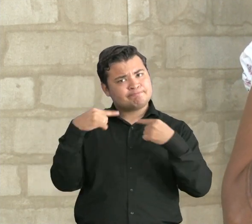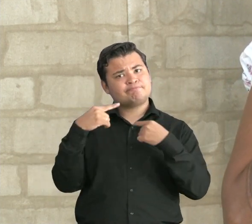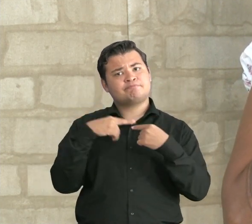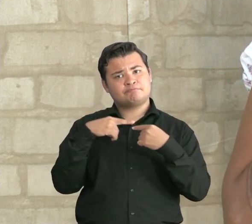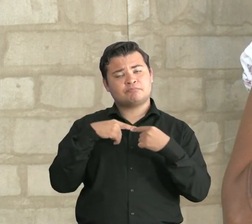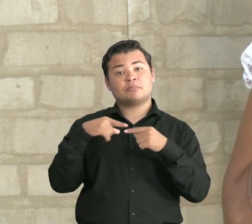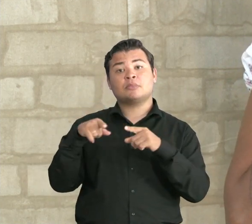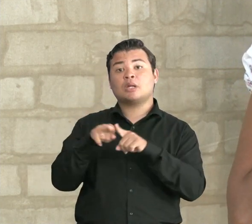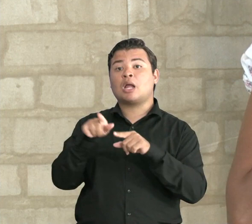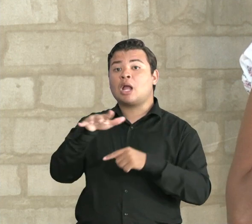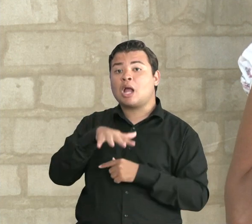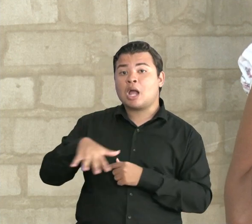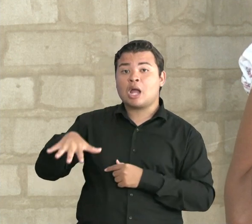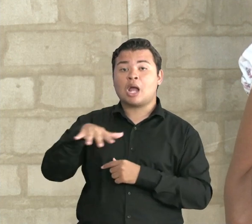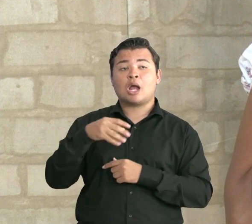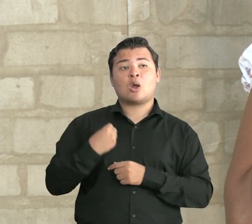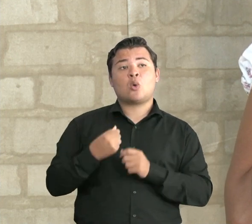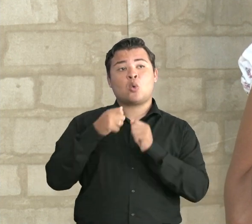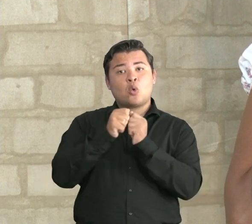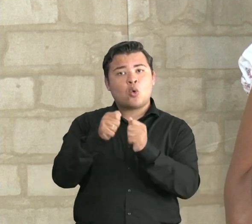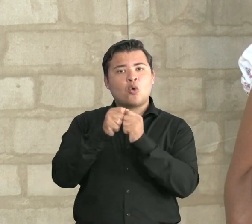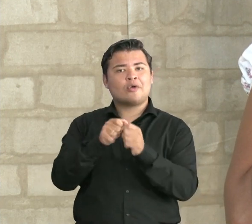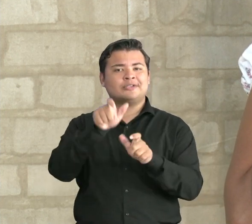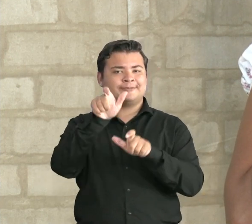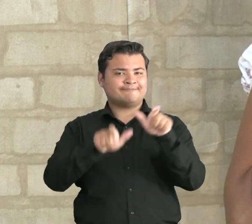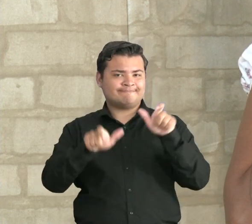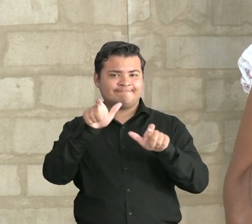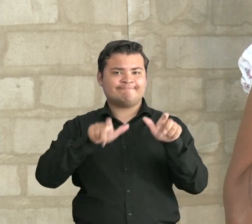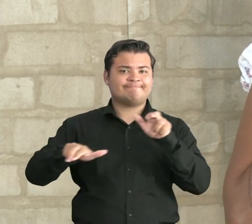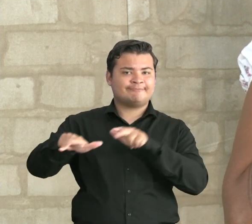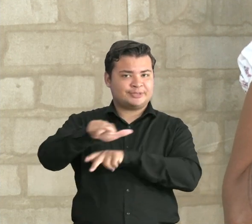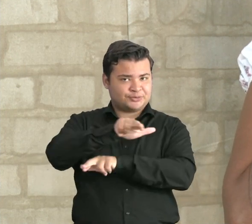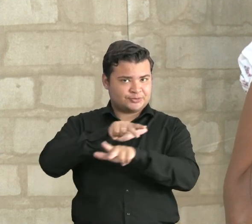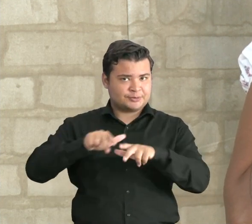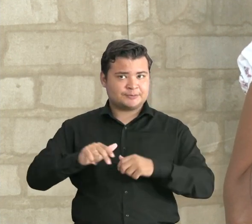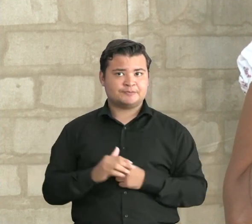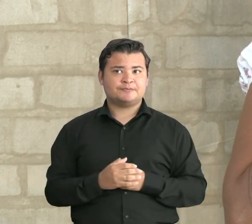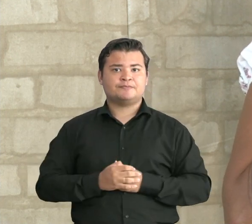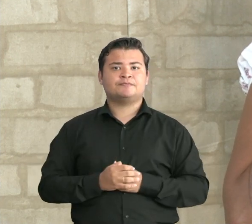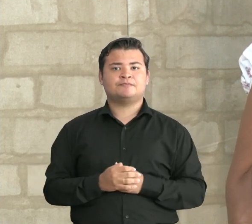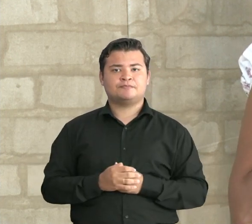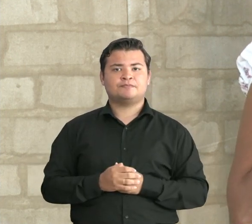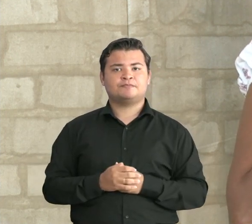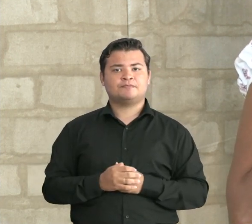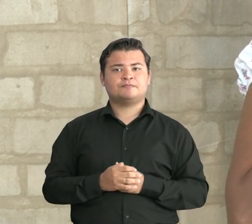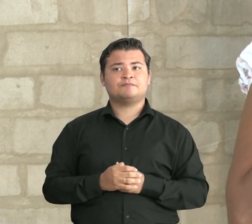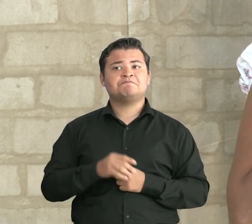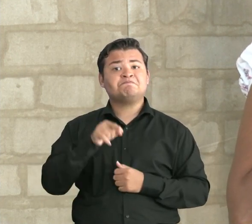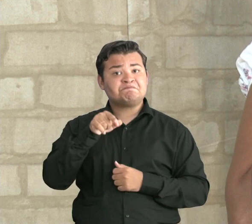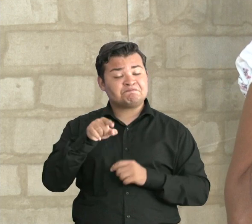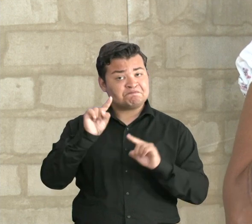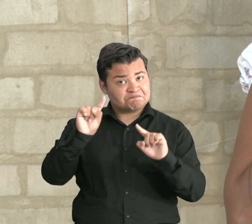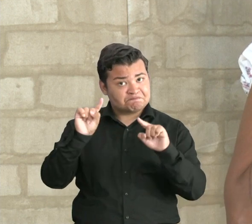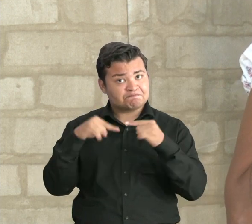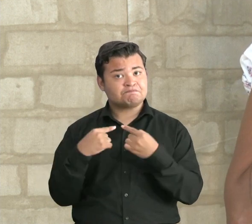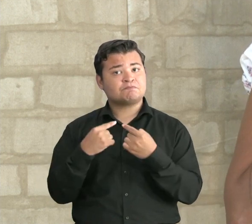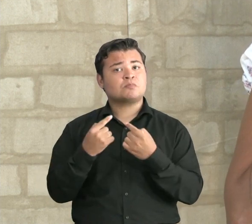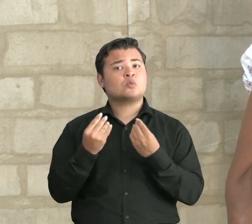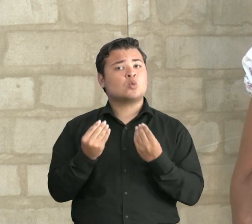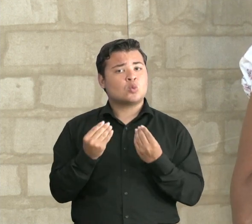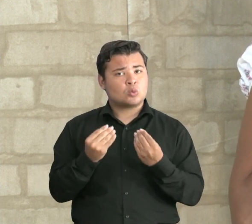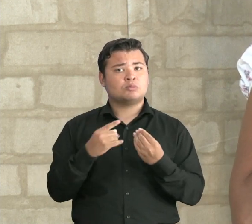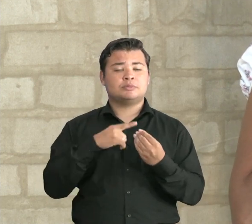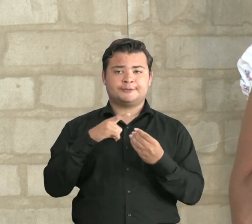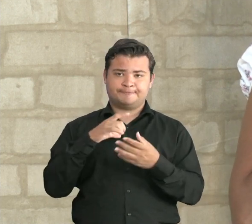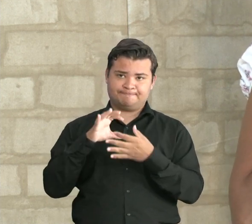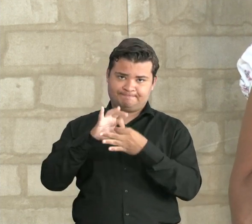campo do convívio entre indivíduos diferenciados. E esse desafio, ele é colocado também